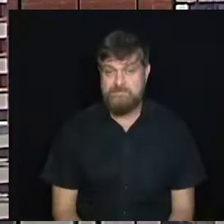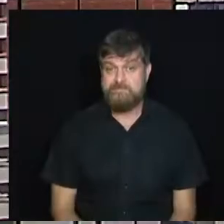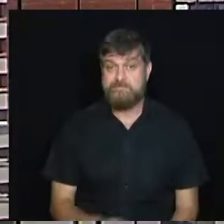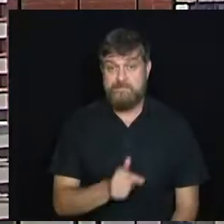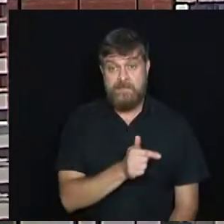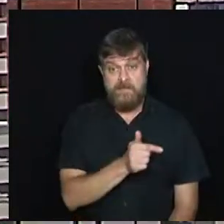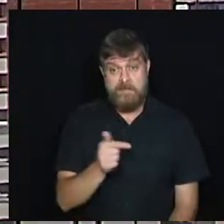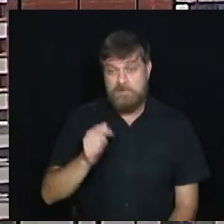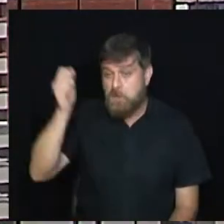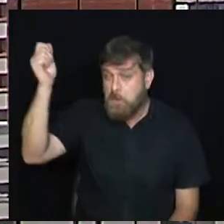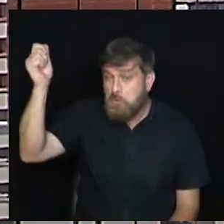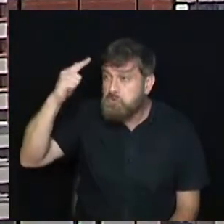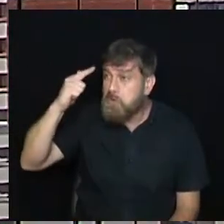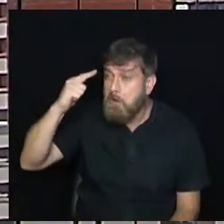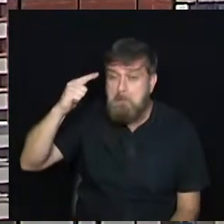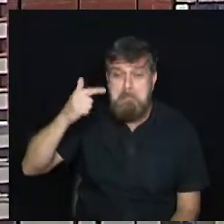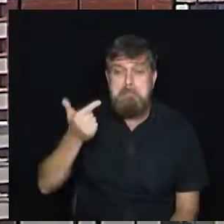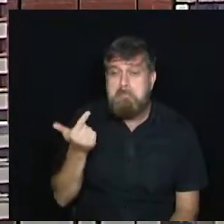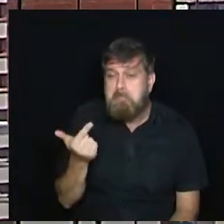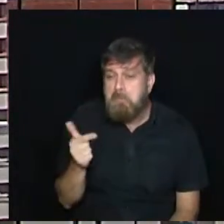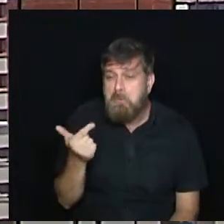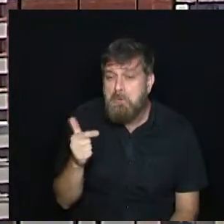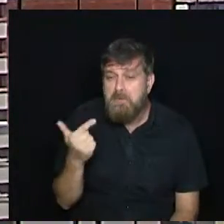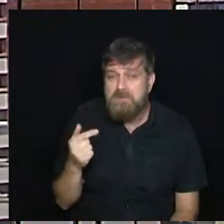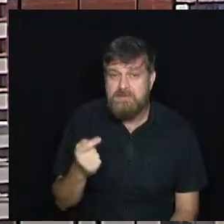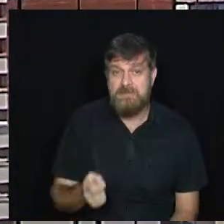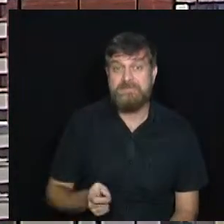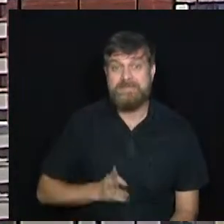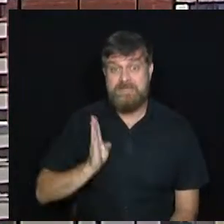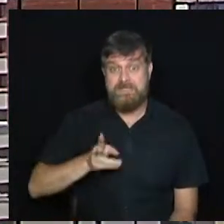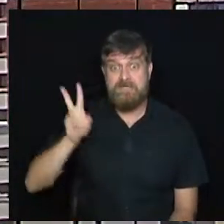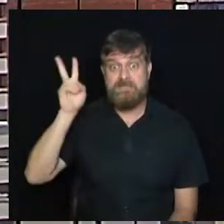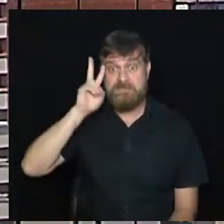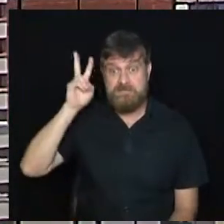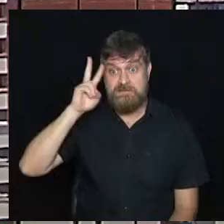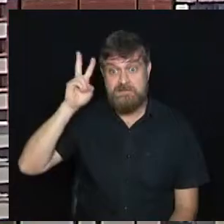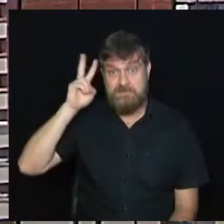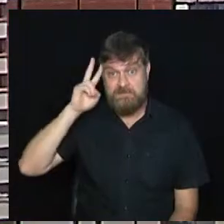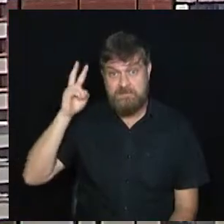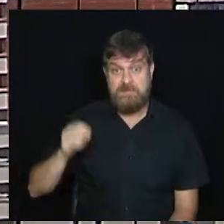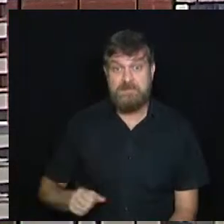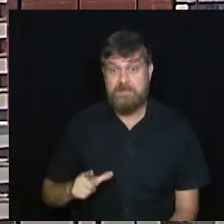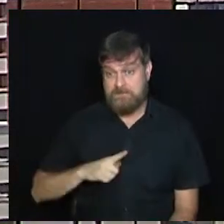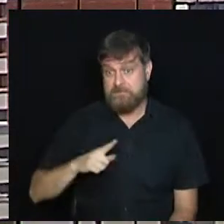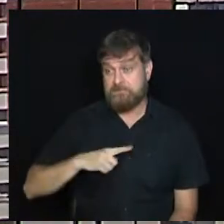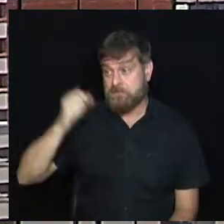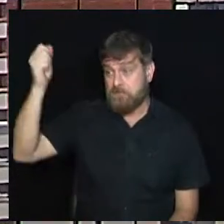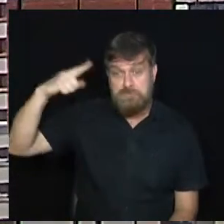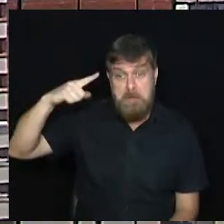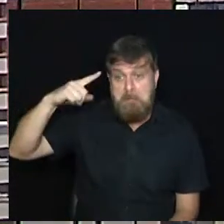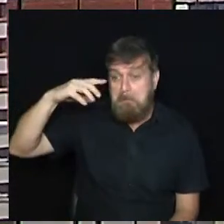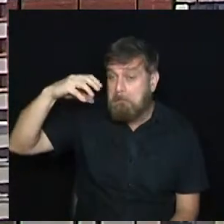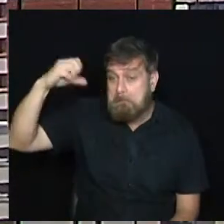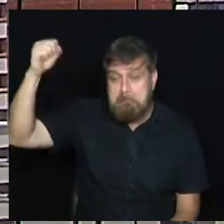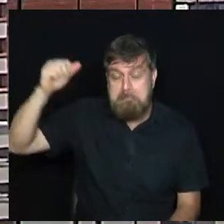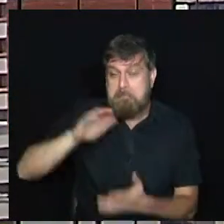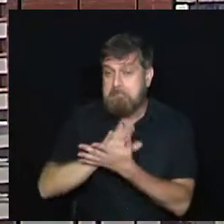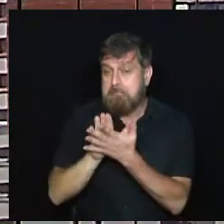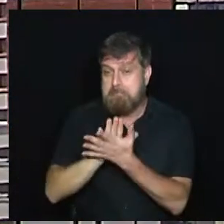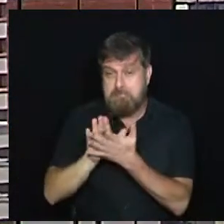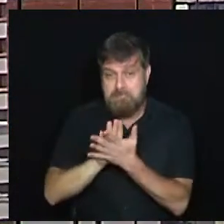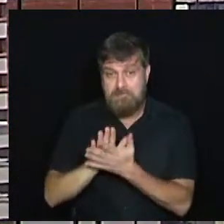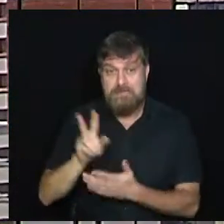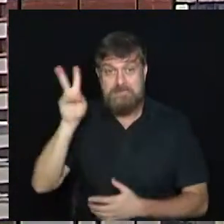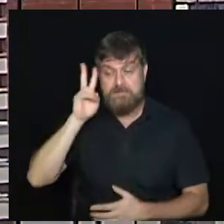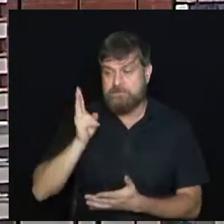Semana sem sol em Campinas, estamos falando aqui desde a segunda-feira que seria assim. Nesta quinta-feira, o tempo não muda.